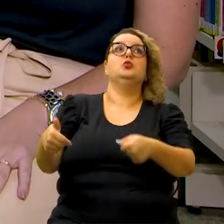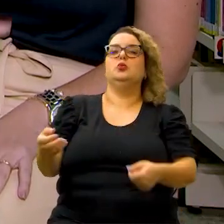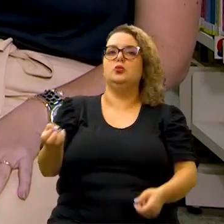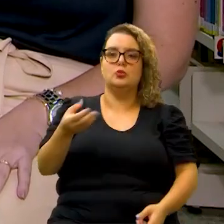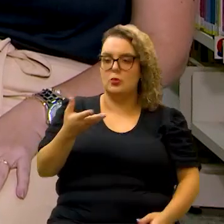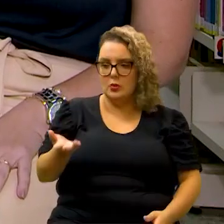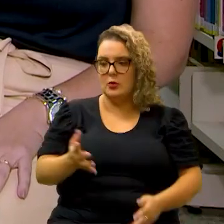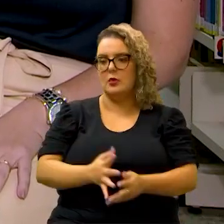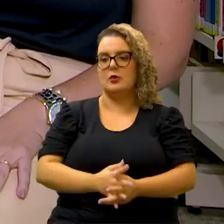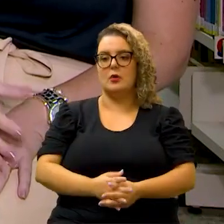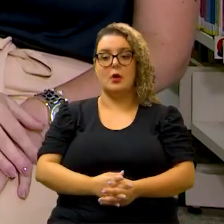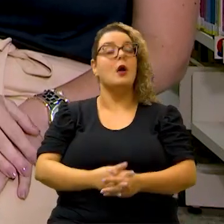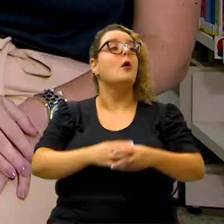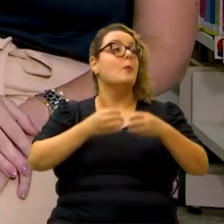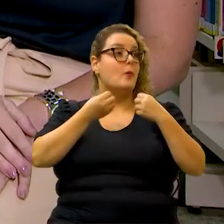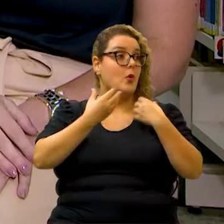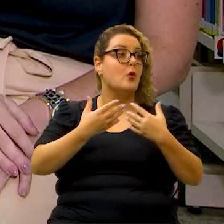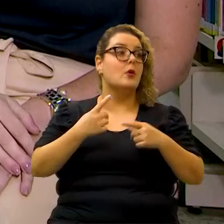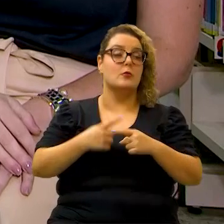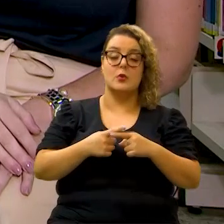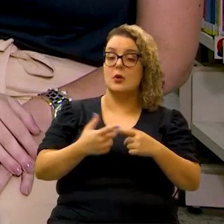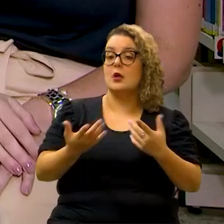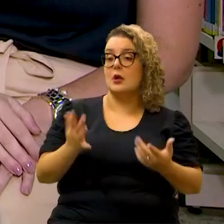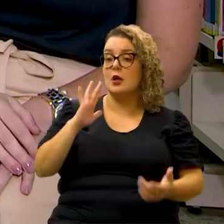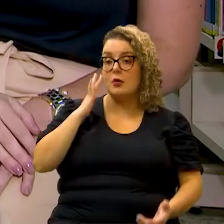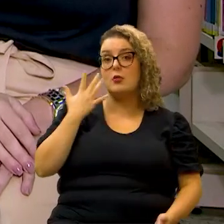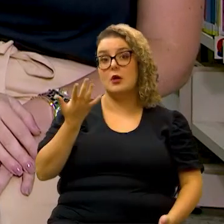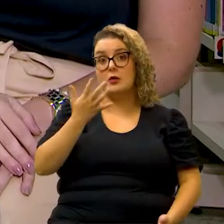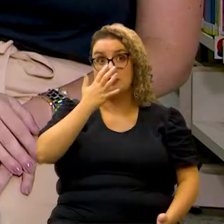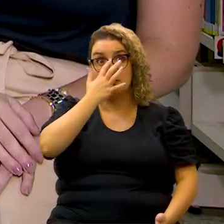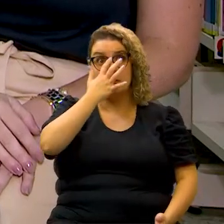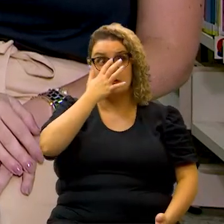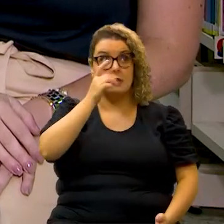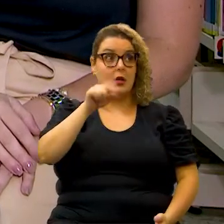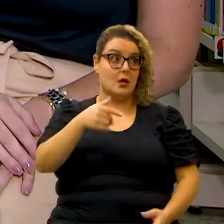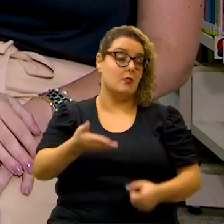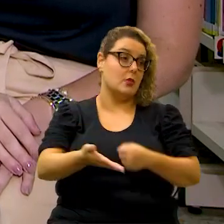criança chegar não ser novo, né, totalmente novo. Boa,